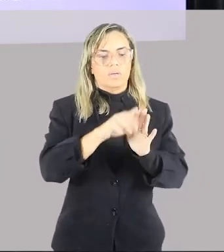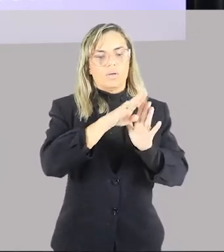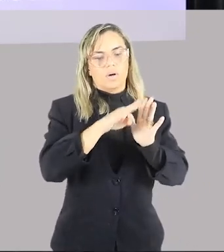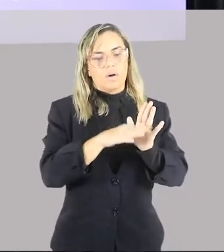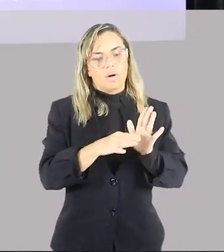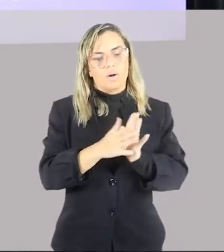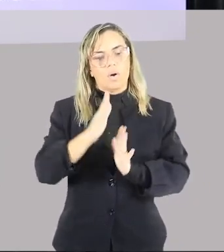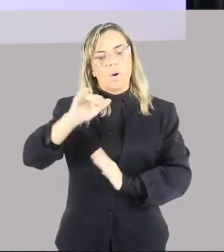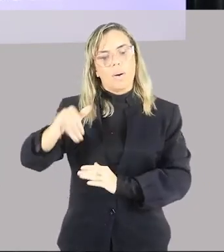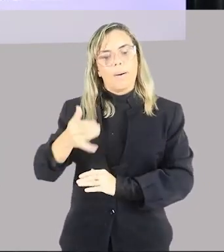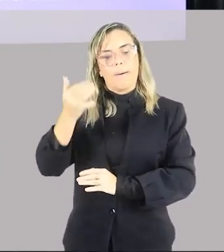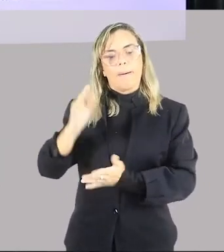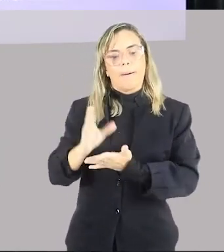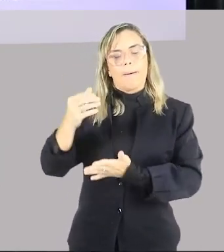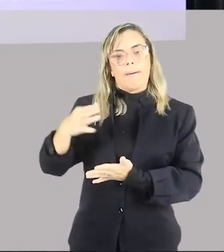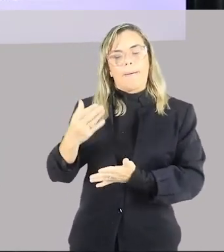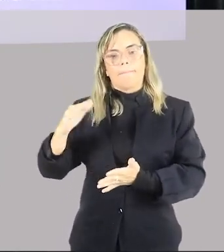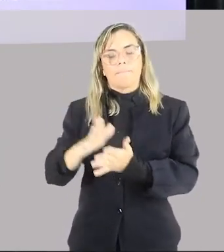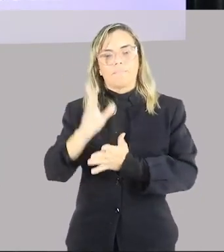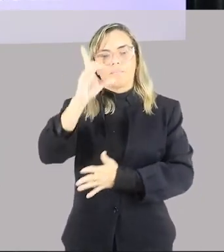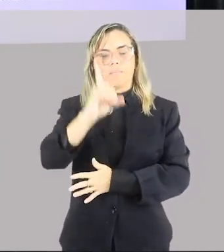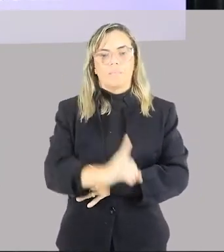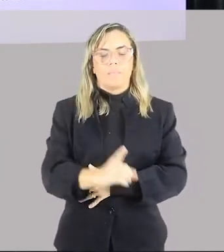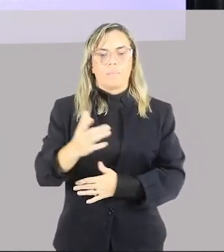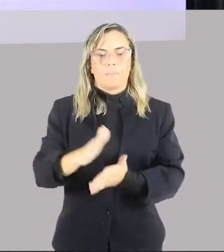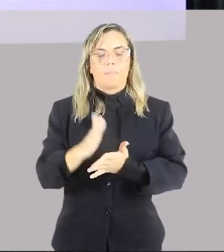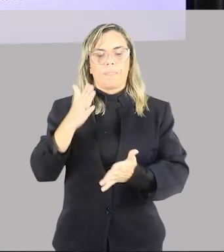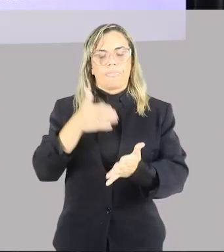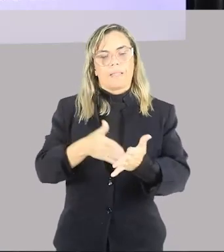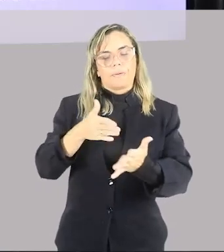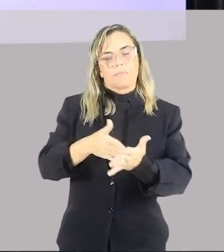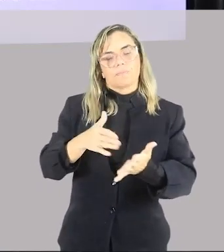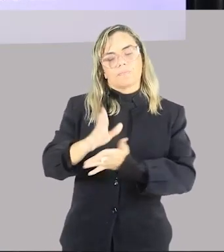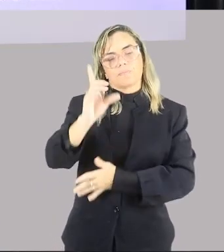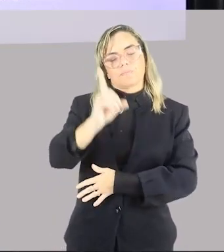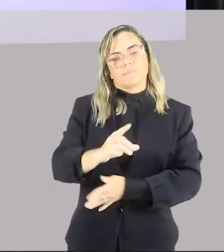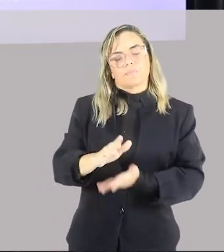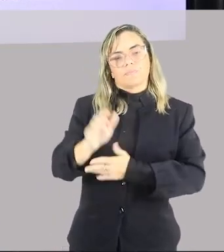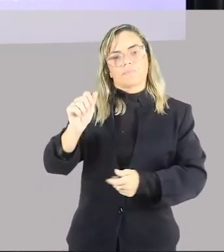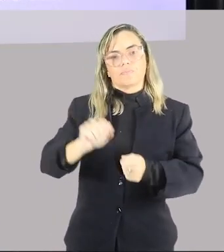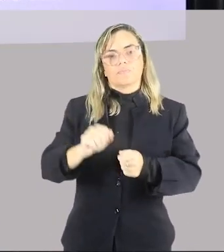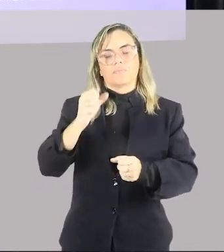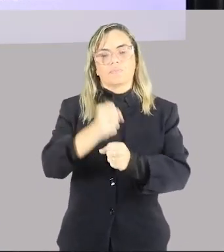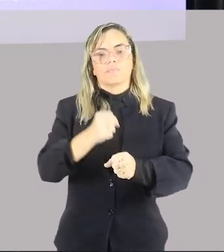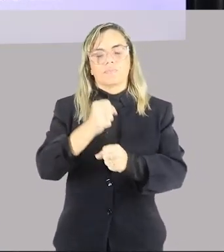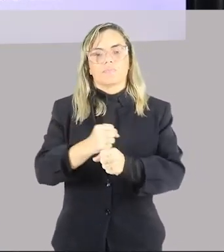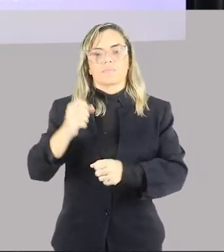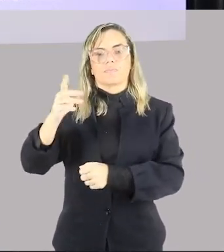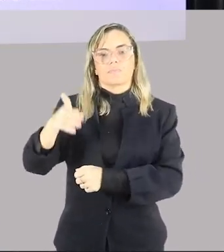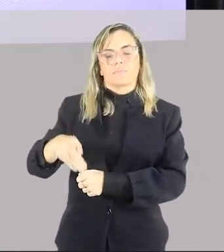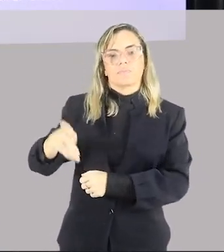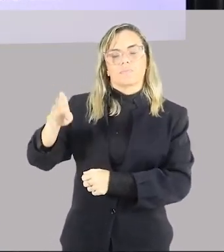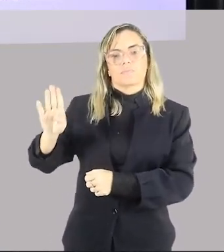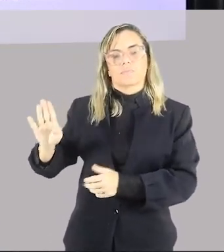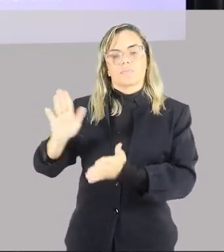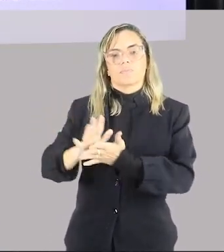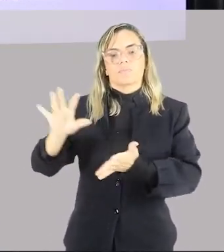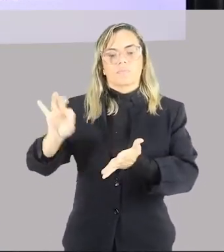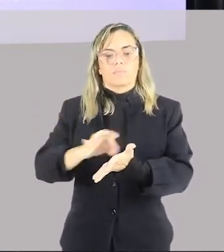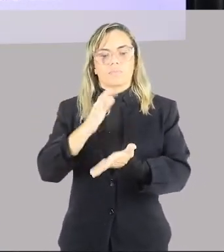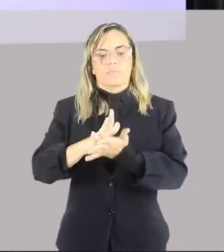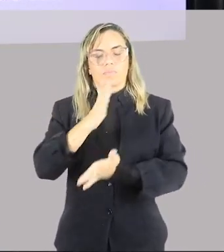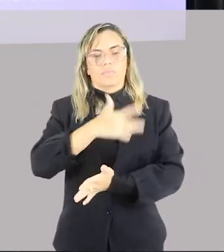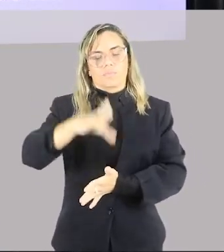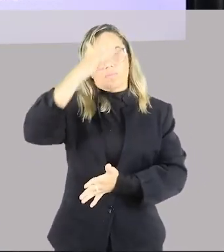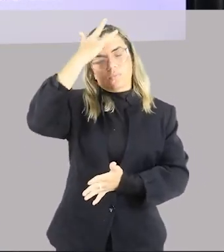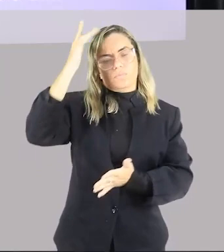conveniência de lhe ceder algum direito, de lhe restringir algum direito, de fazer alguma obra pública, de contratar alguém,